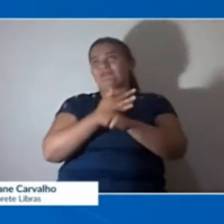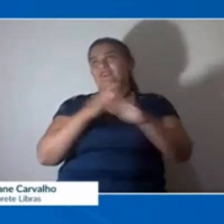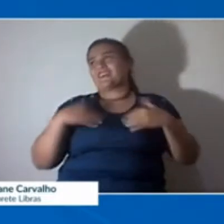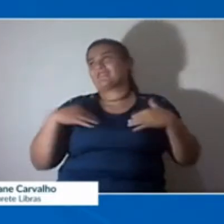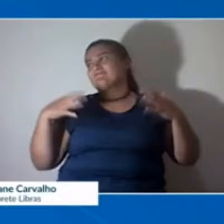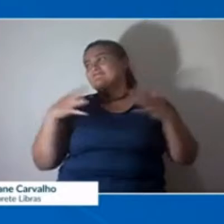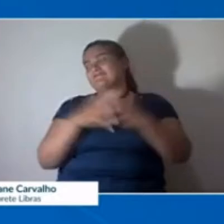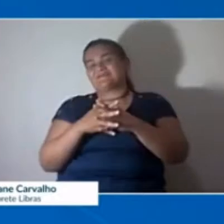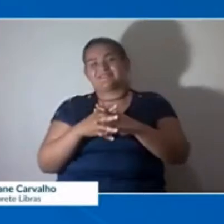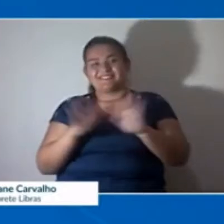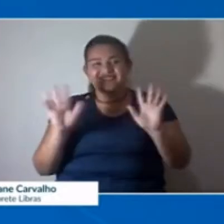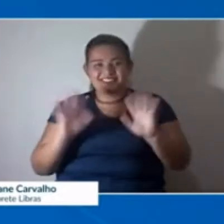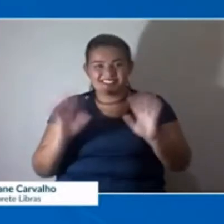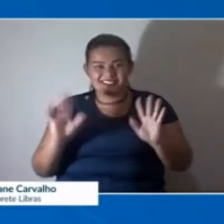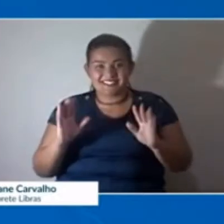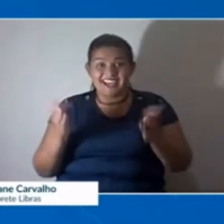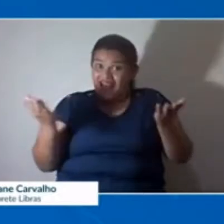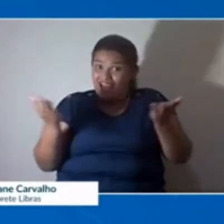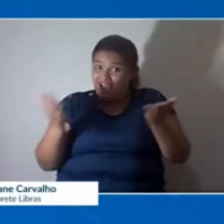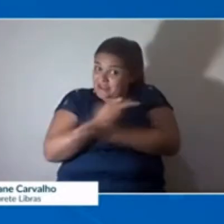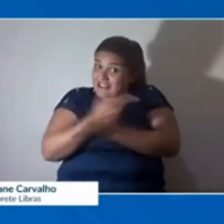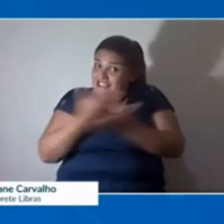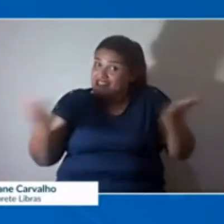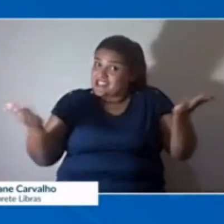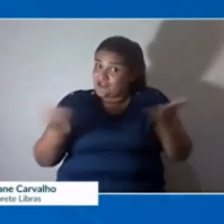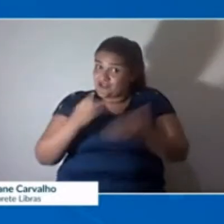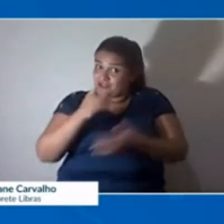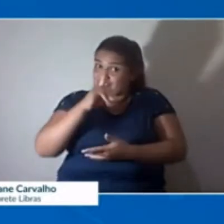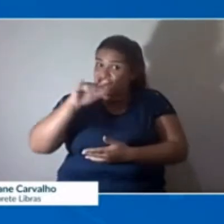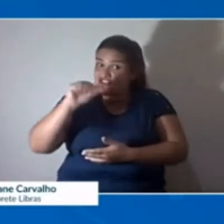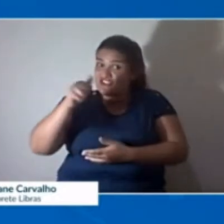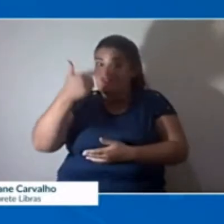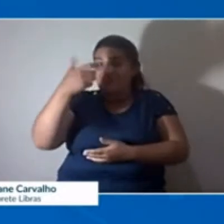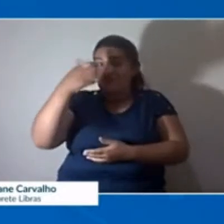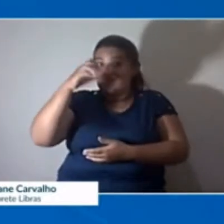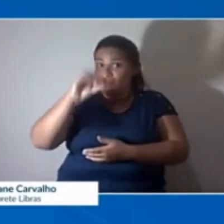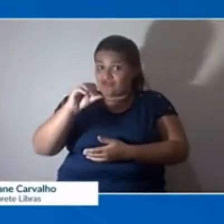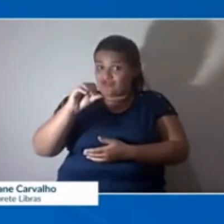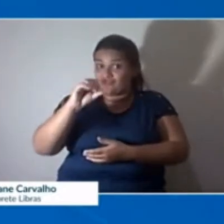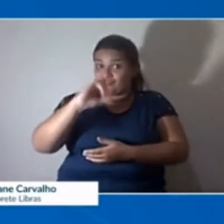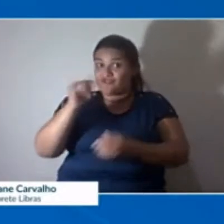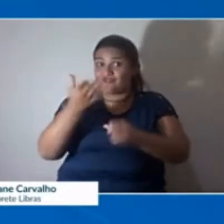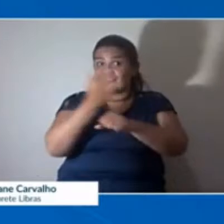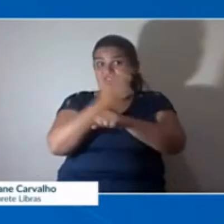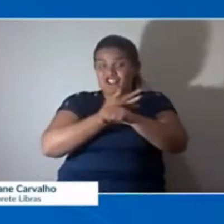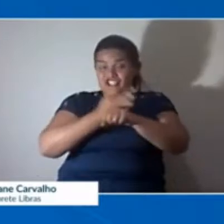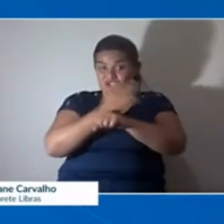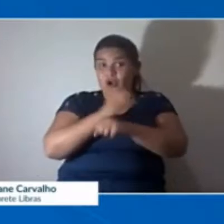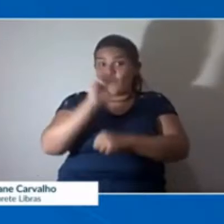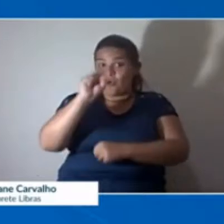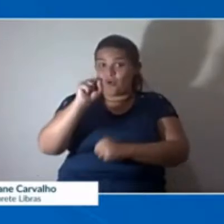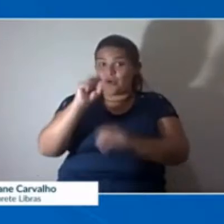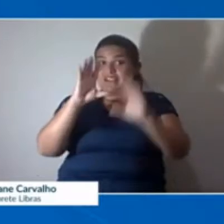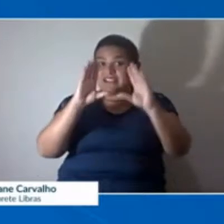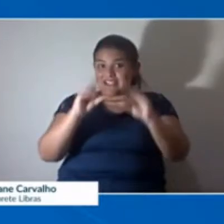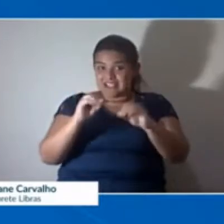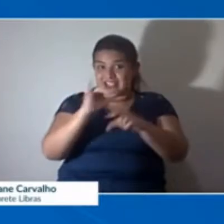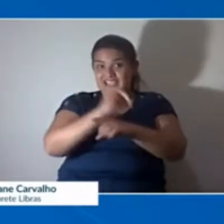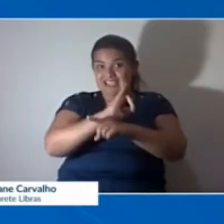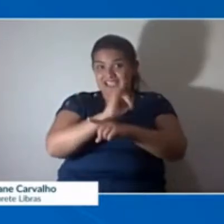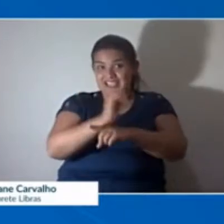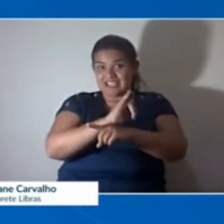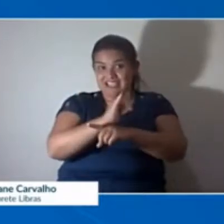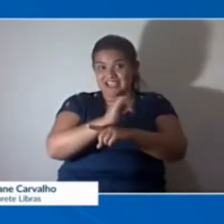Perdão. A transmissão acontece hoje, dia 29/7, às 8 horas da noite, pelo YouTube oficial